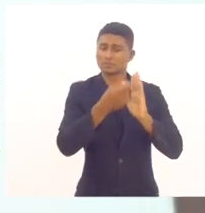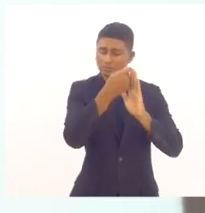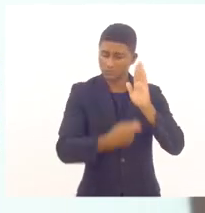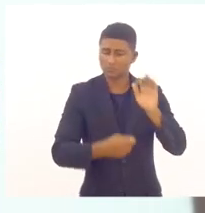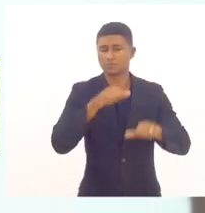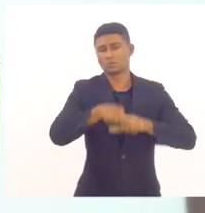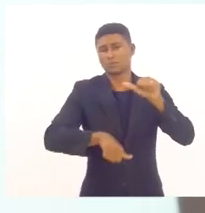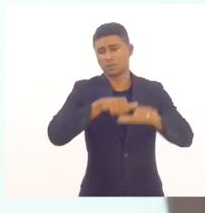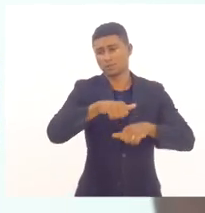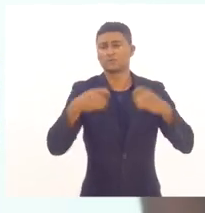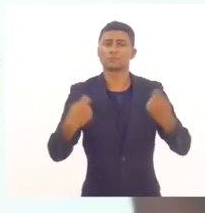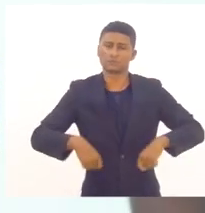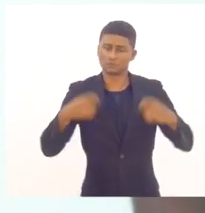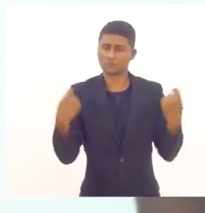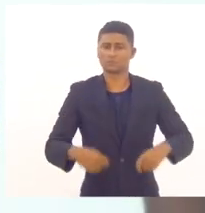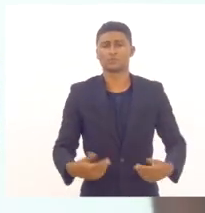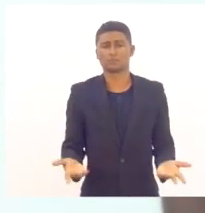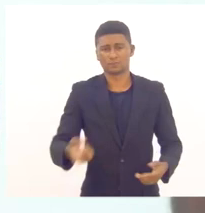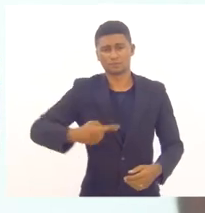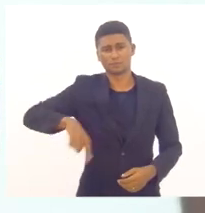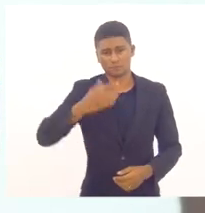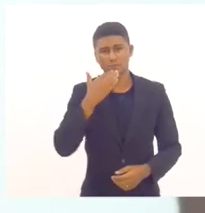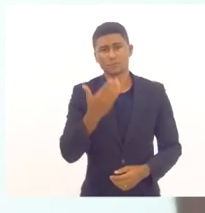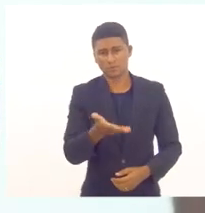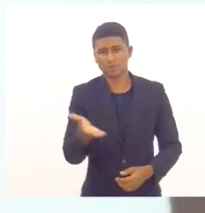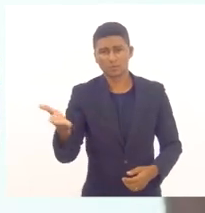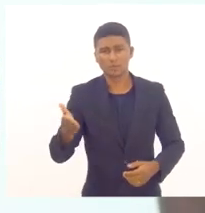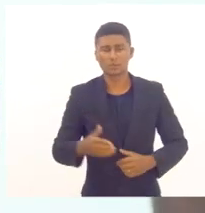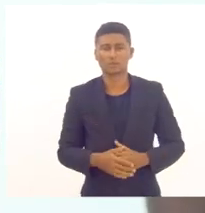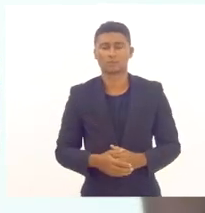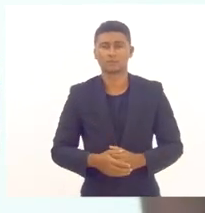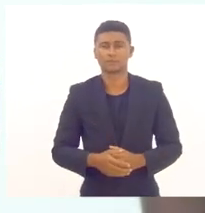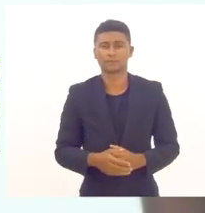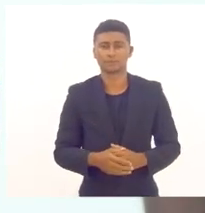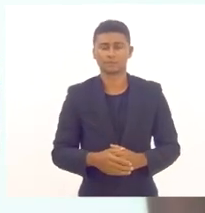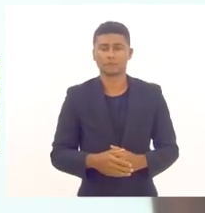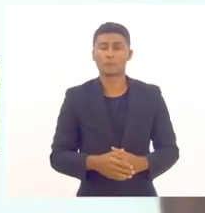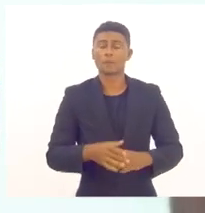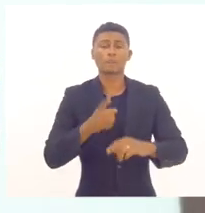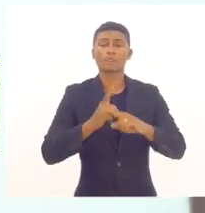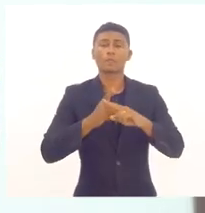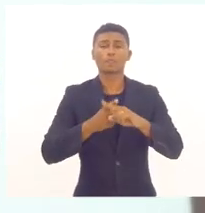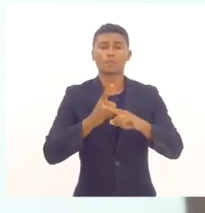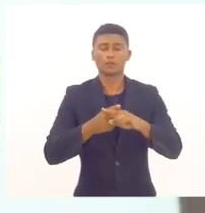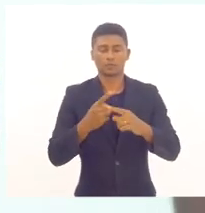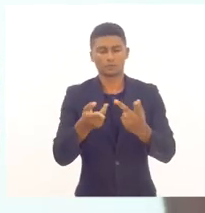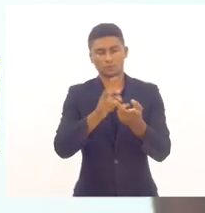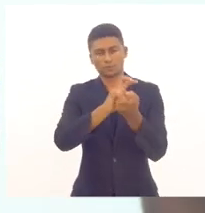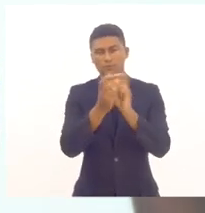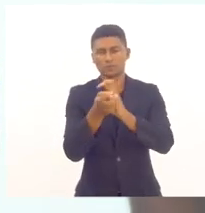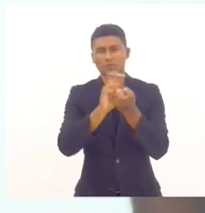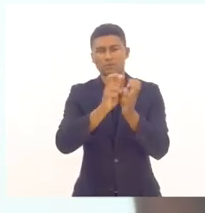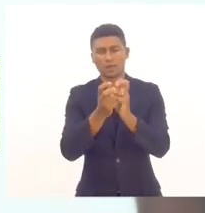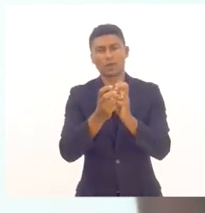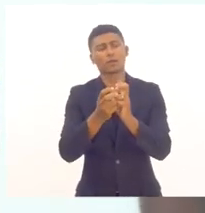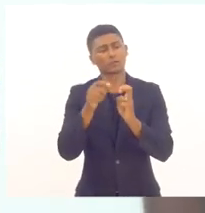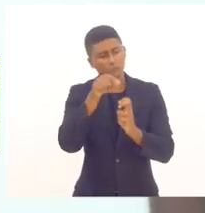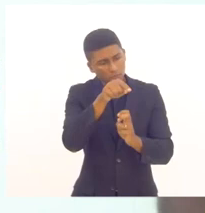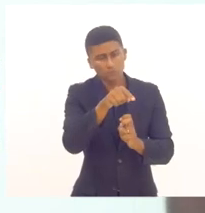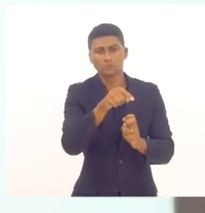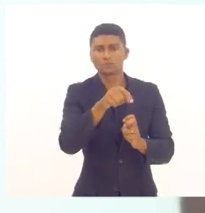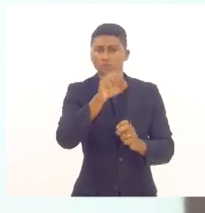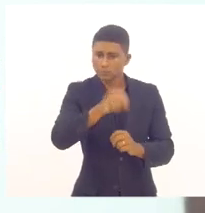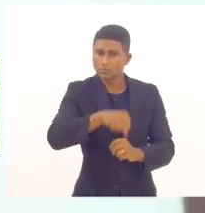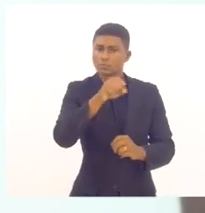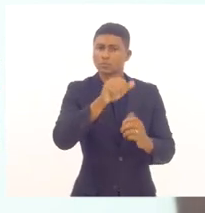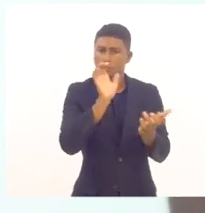né? A gente pede que seja defendido que a capoeira seja a responsável por